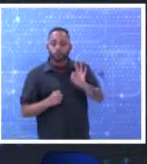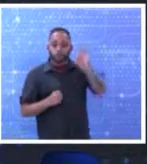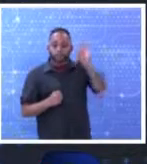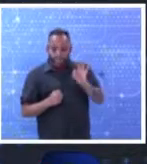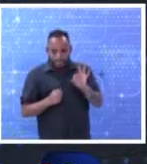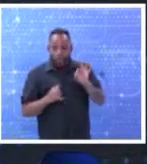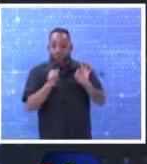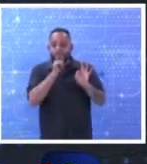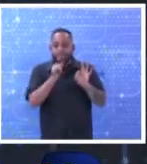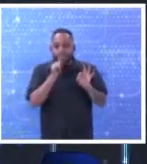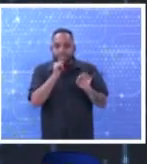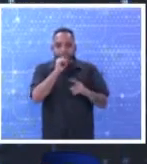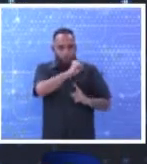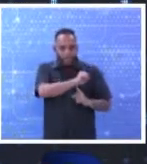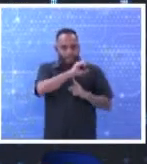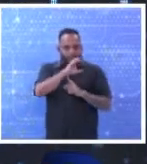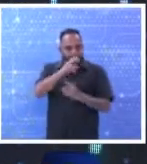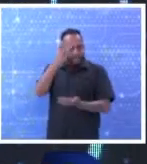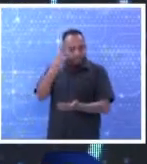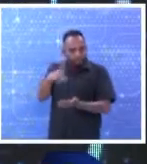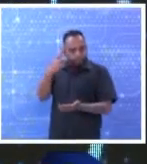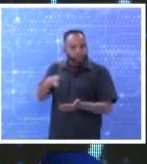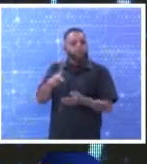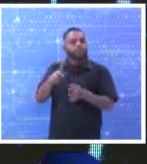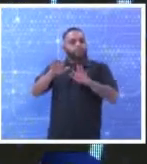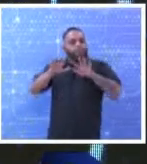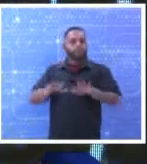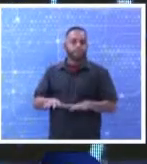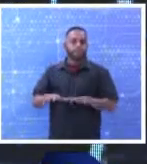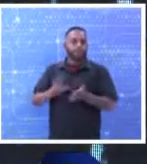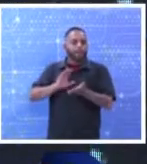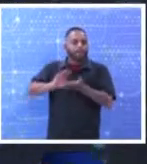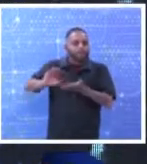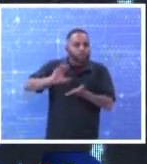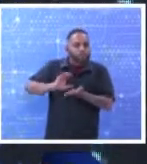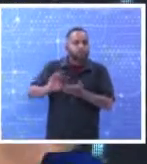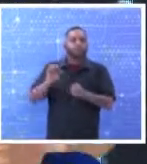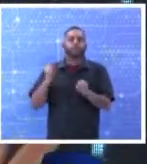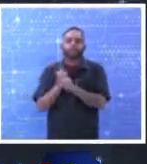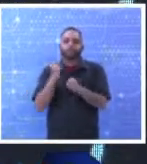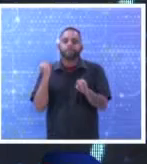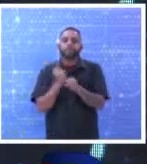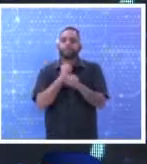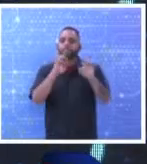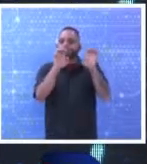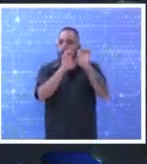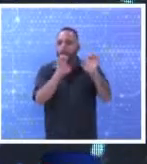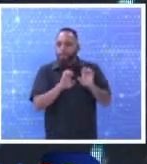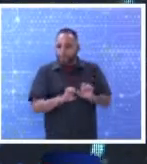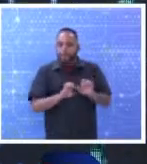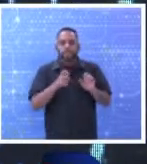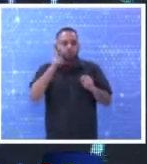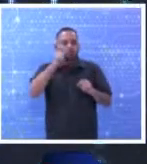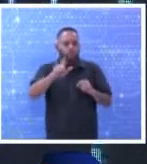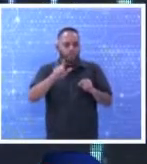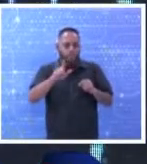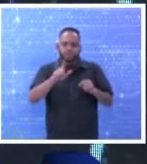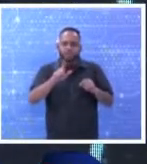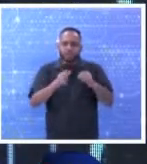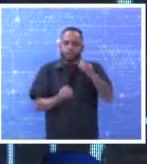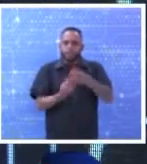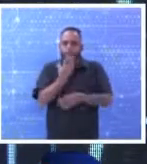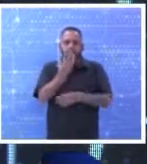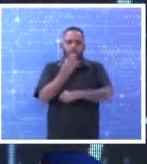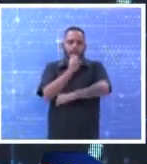arrecadado ficava em Santa Catarina em investimentos em obras que nos permitiram grandes obras pelo Estado dá